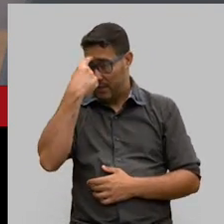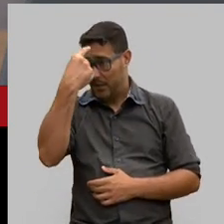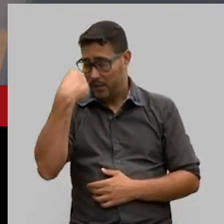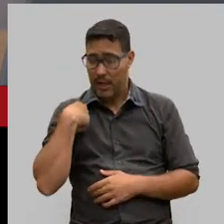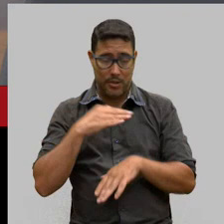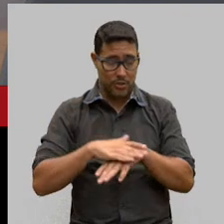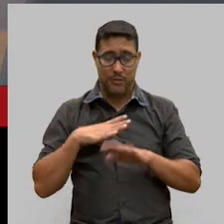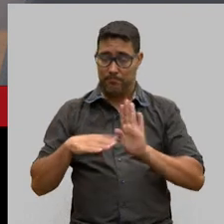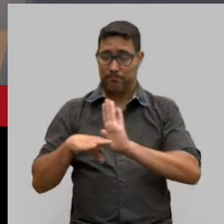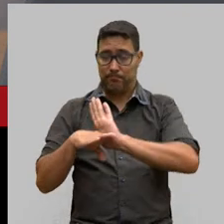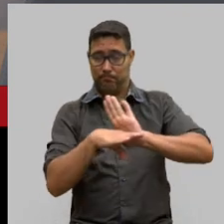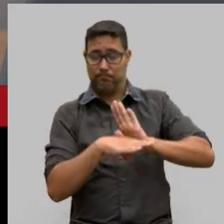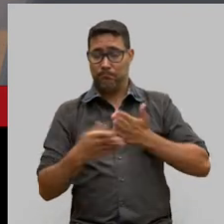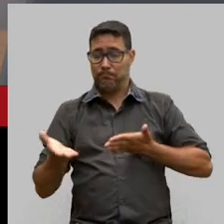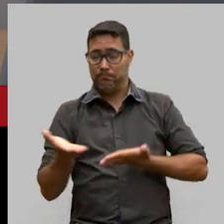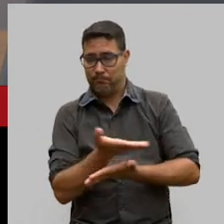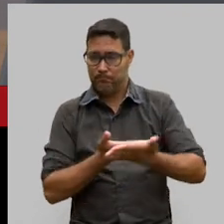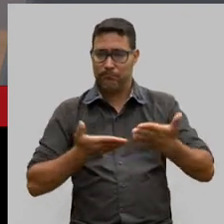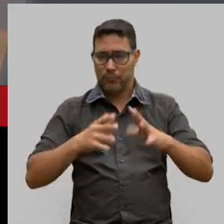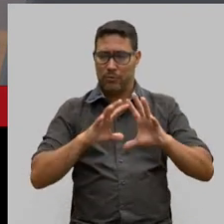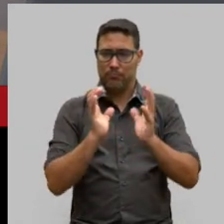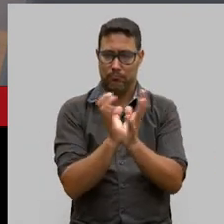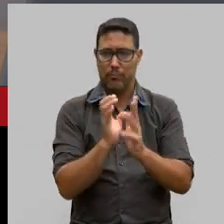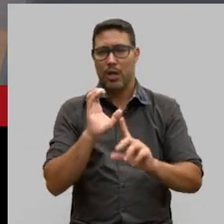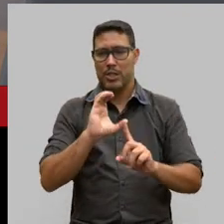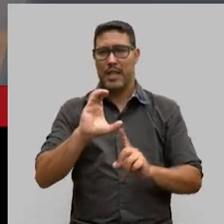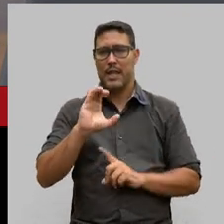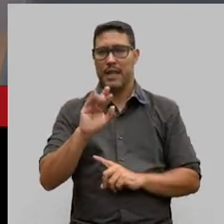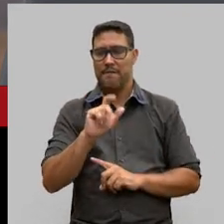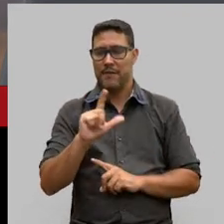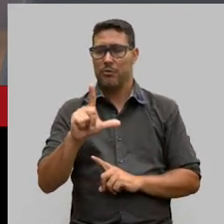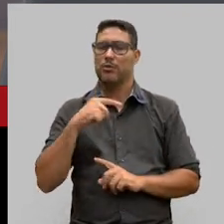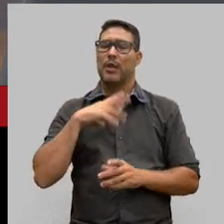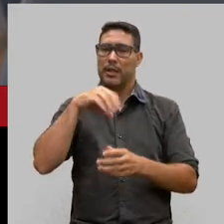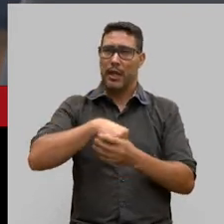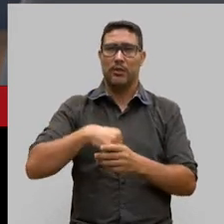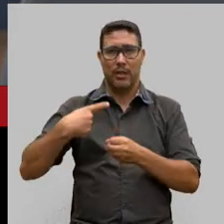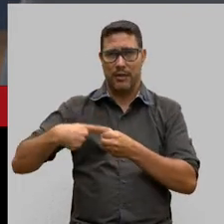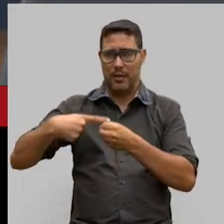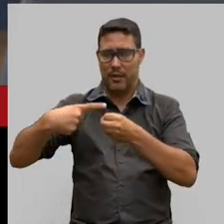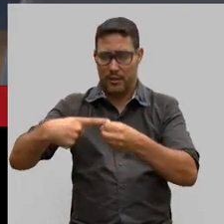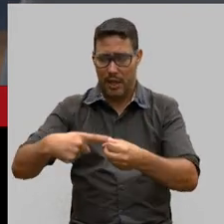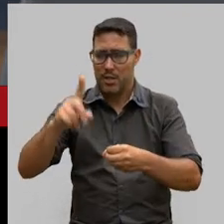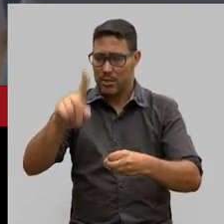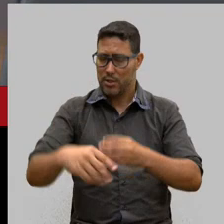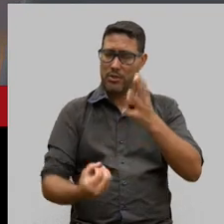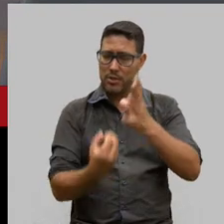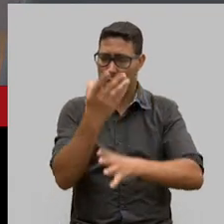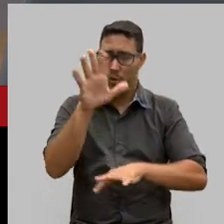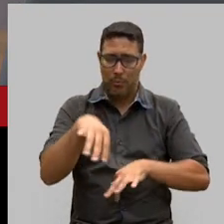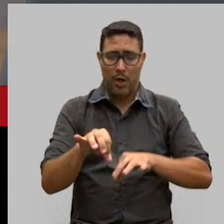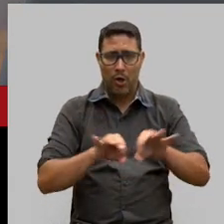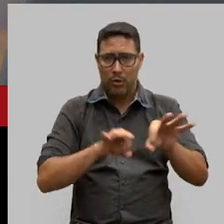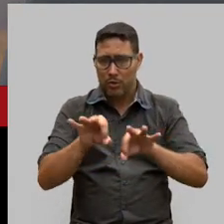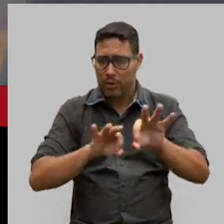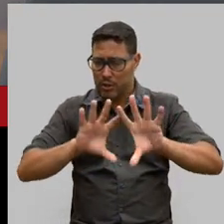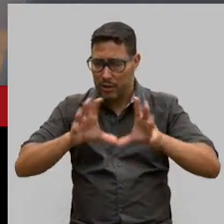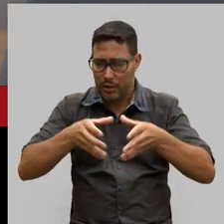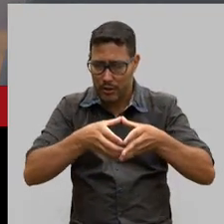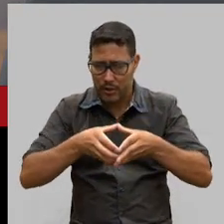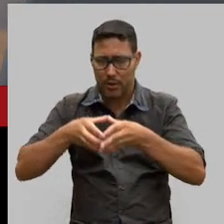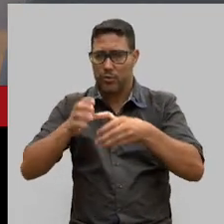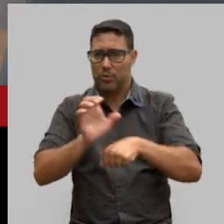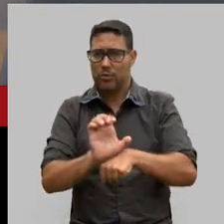da sociedade civil nos municípios e a gente constituir eh uma organização no âmbito do estado e